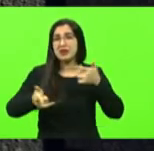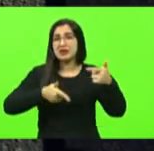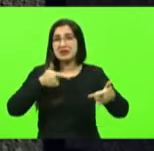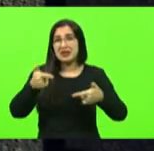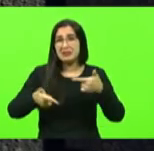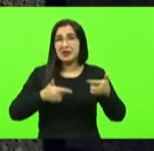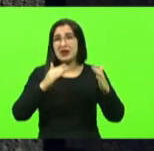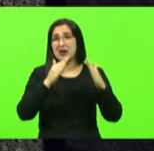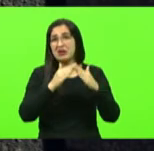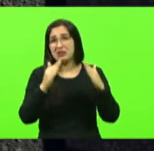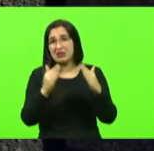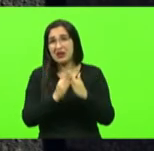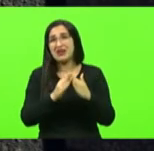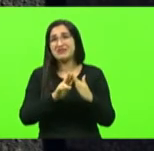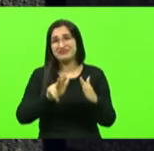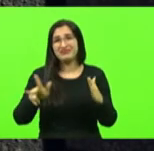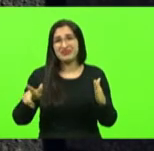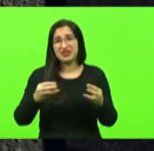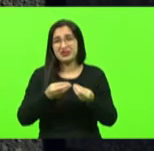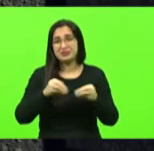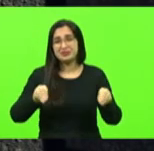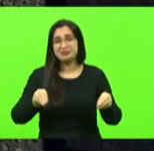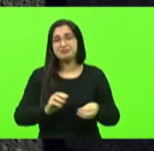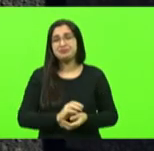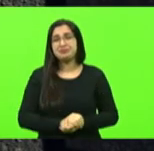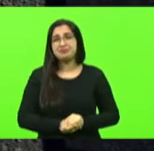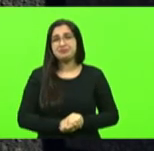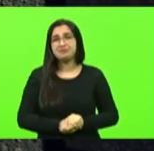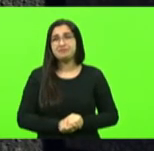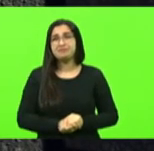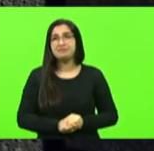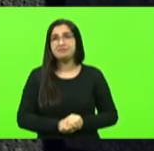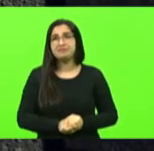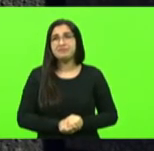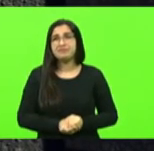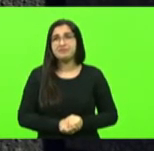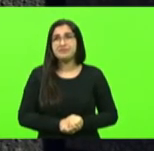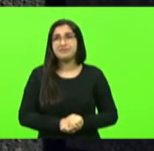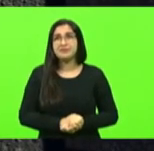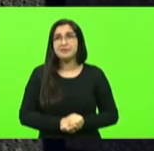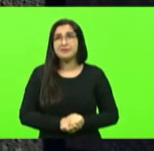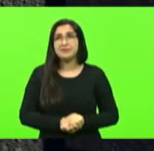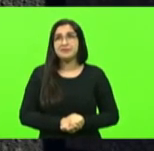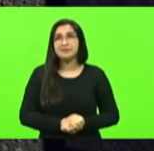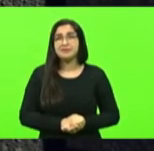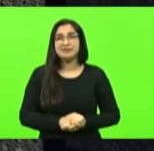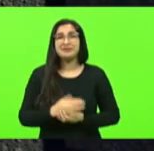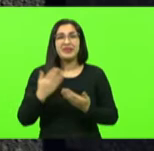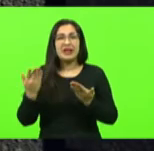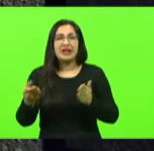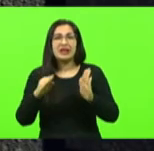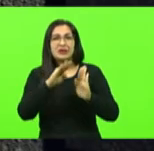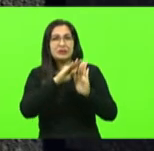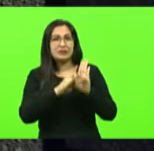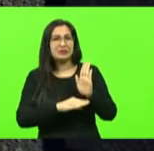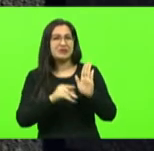por diante. Então, esse modelo, da forma que está sendo feito,